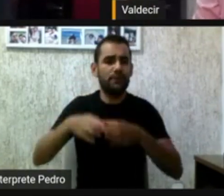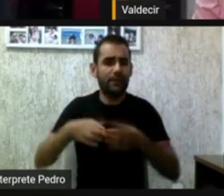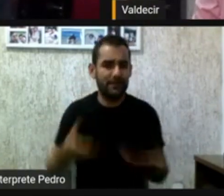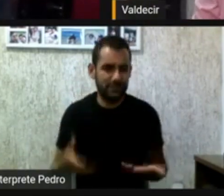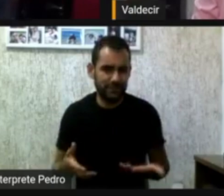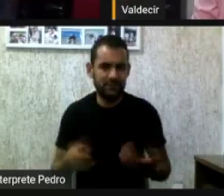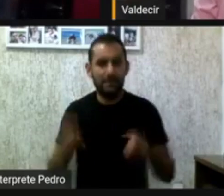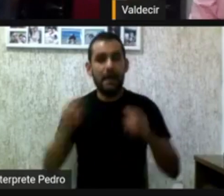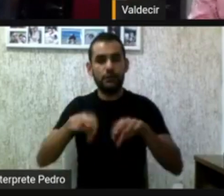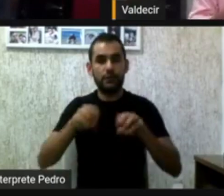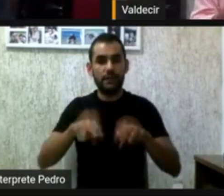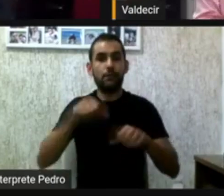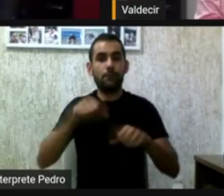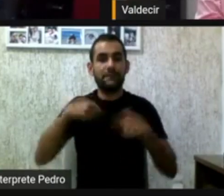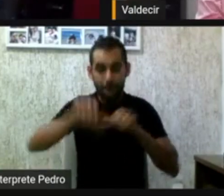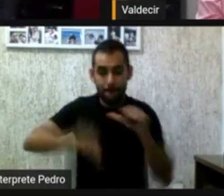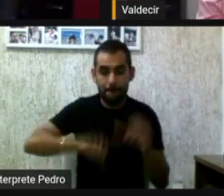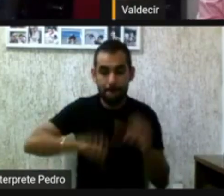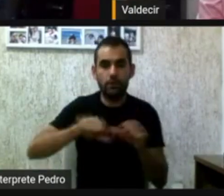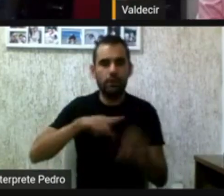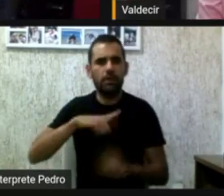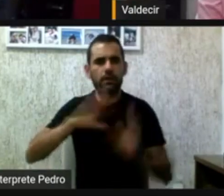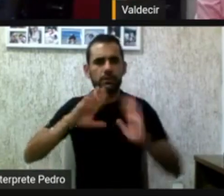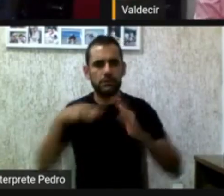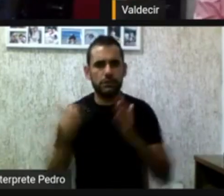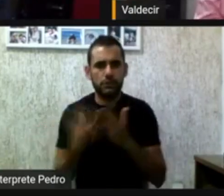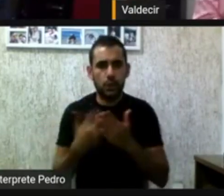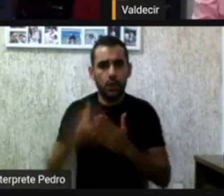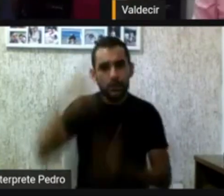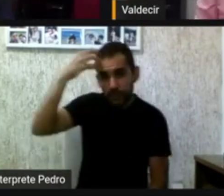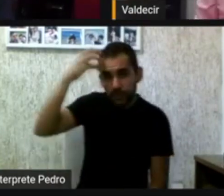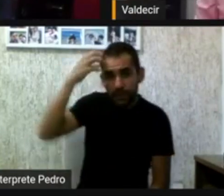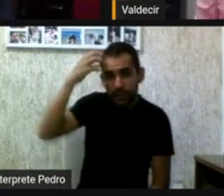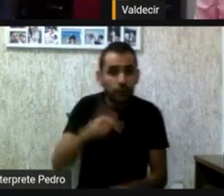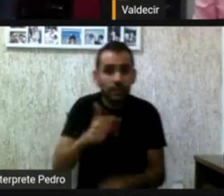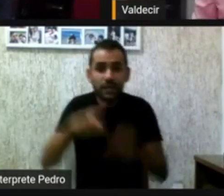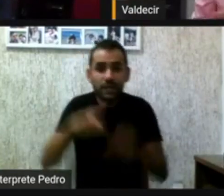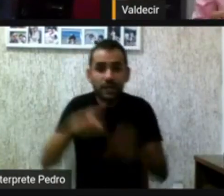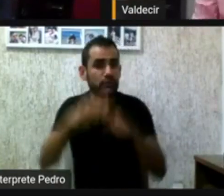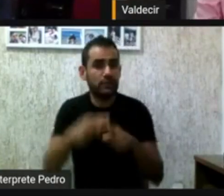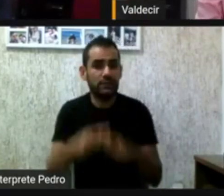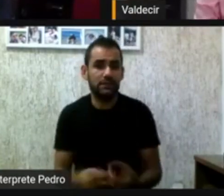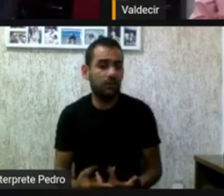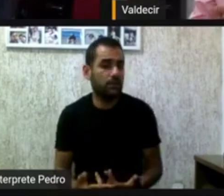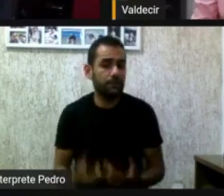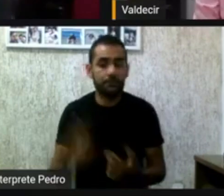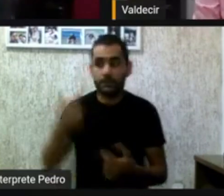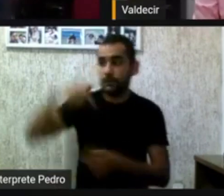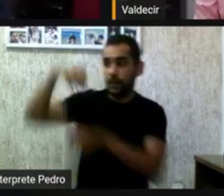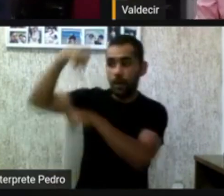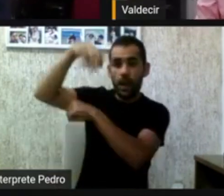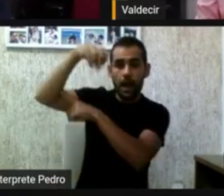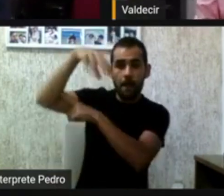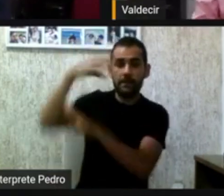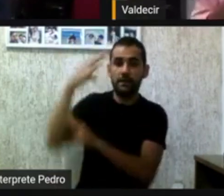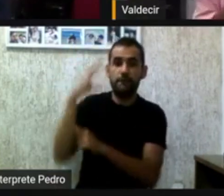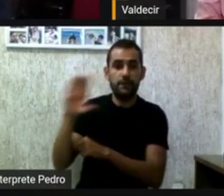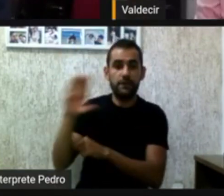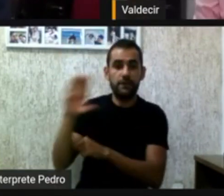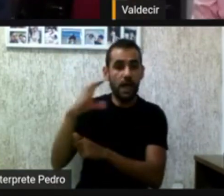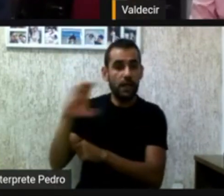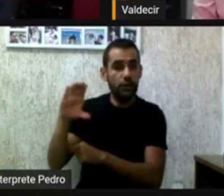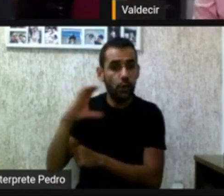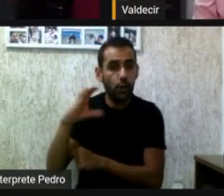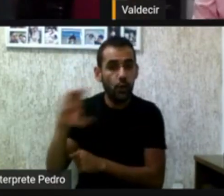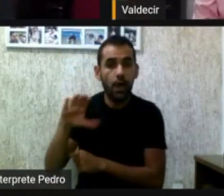muito a se fazer na educação. Nós temos escolas em São João del Rei que não tem manutenção, que não tem lâmpada, que não tem ventilador, que não